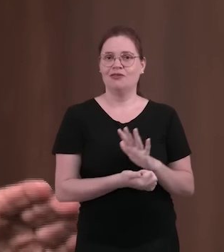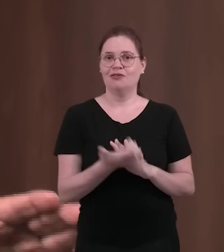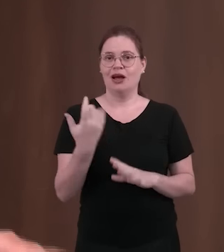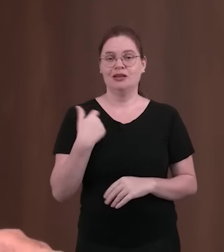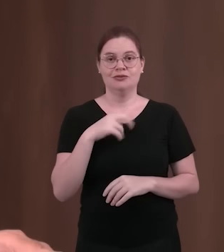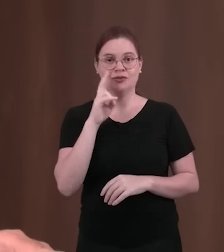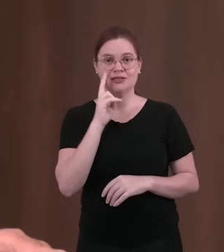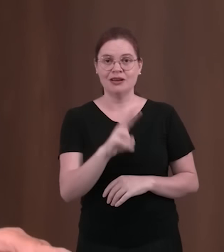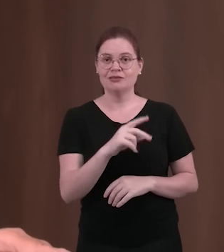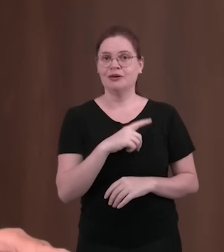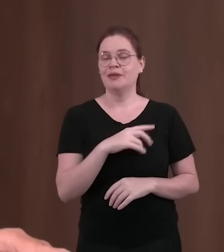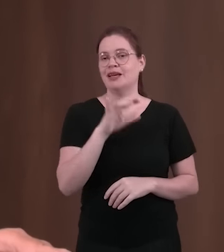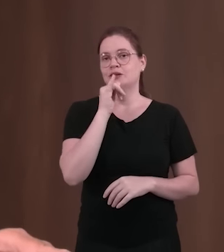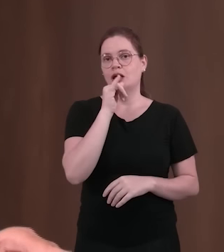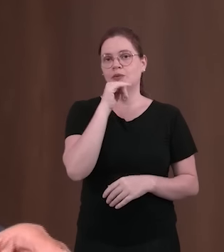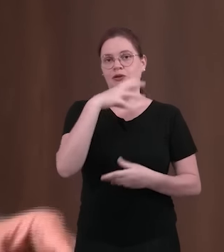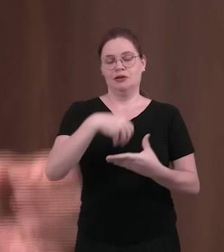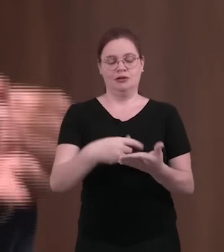com Gideão.